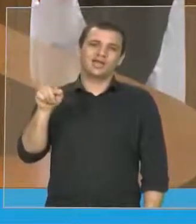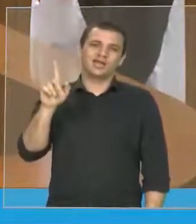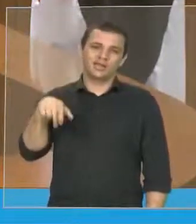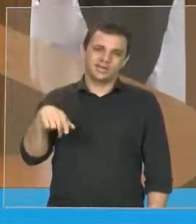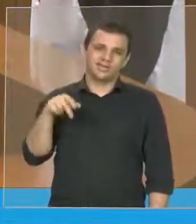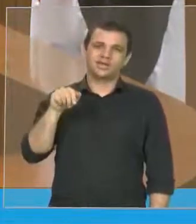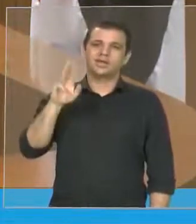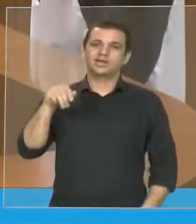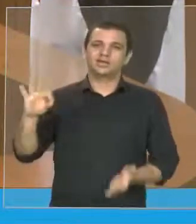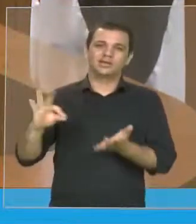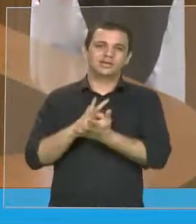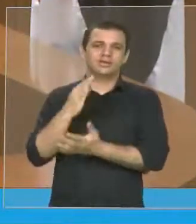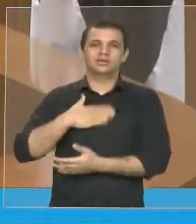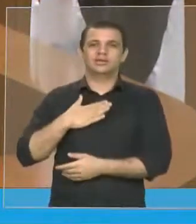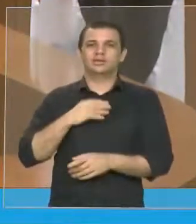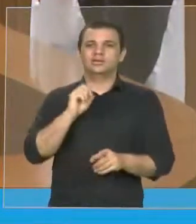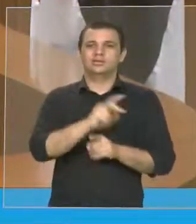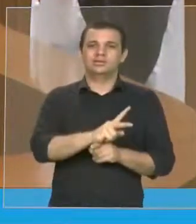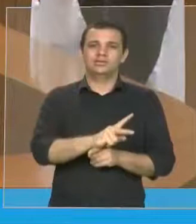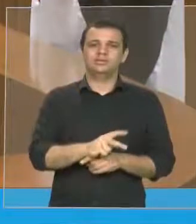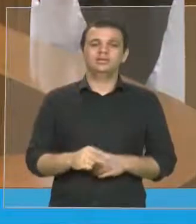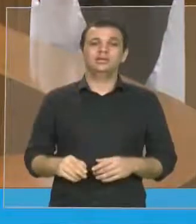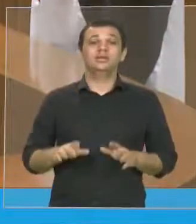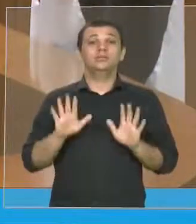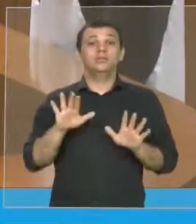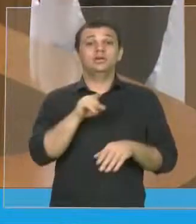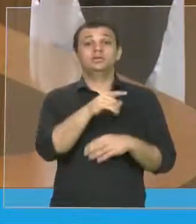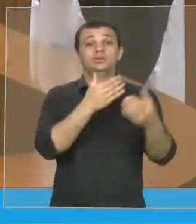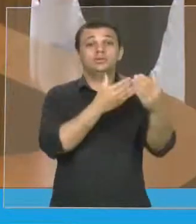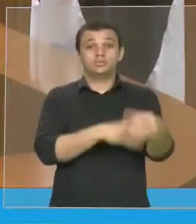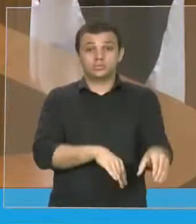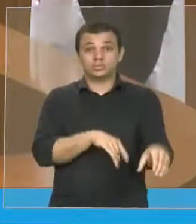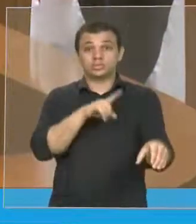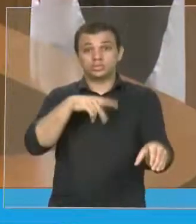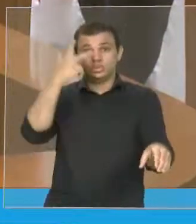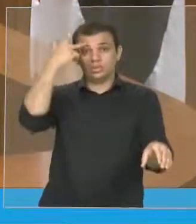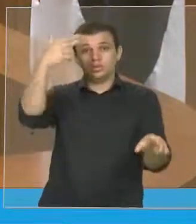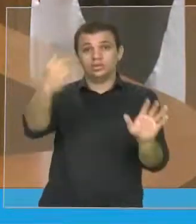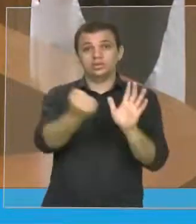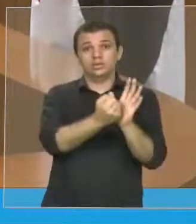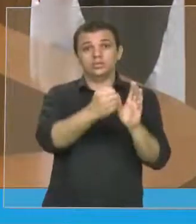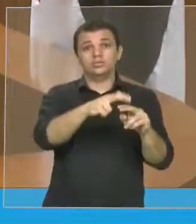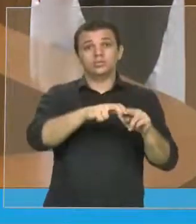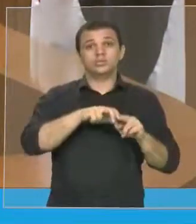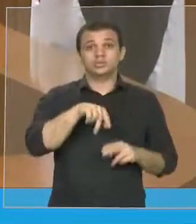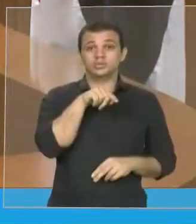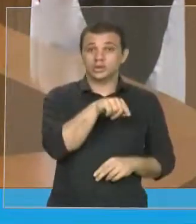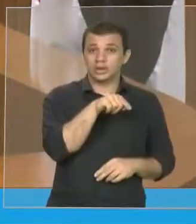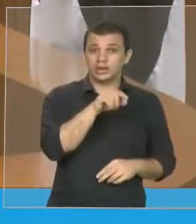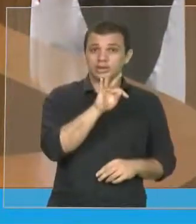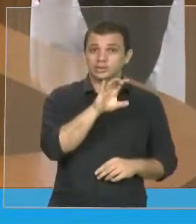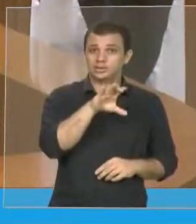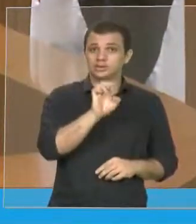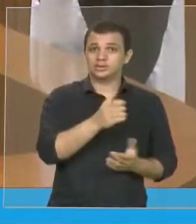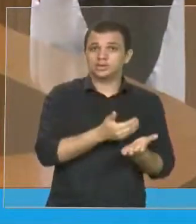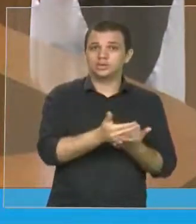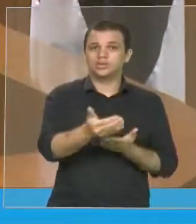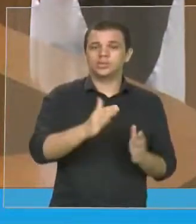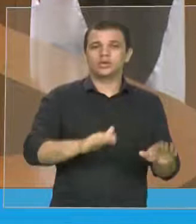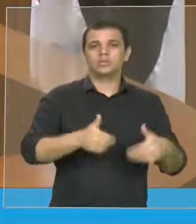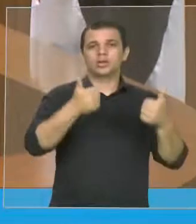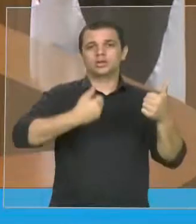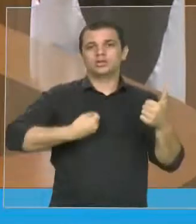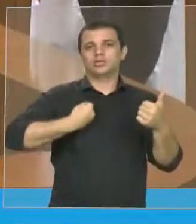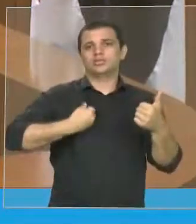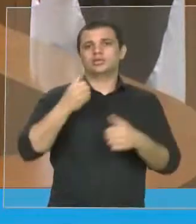do Estado do Maranhão. E aquele concurso foi um marco histórico. A partir dali, o Tribunal de Contas ganhou uma nova vida e pôde,